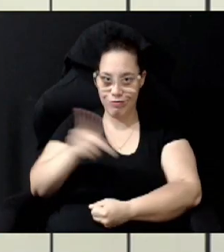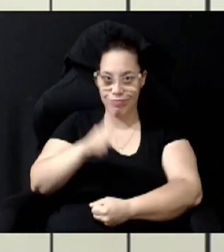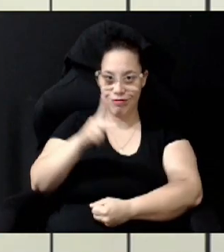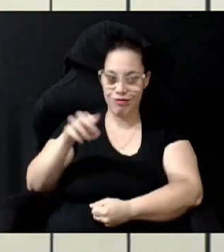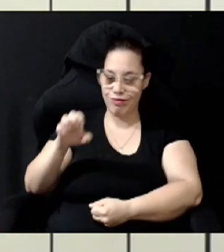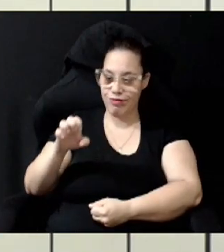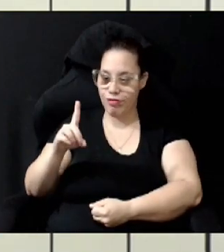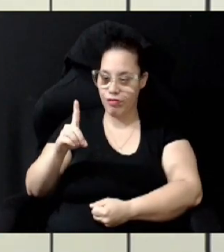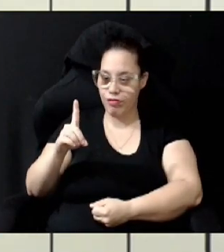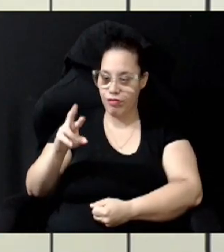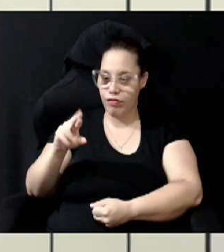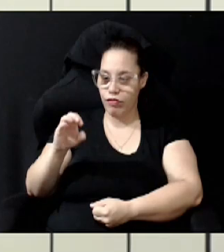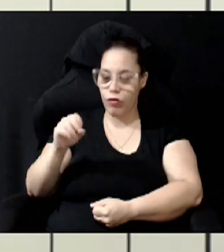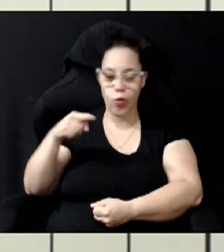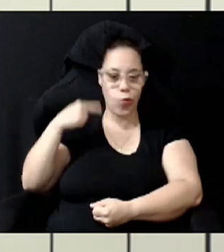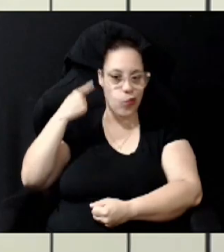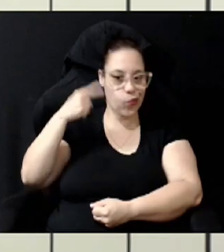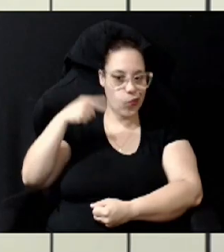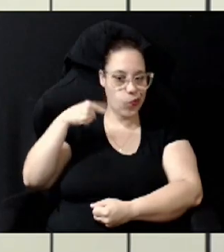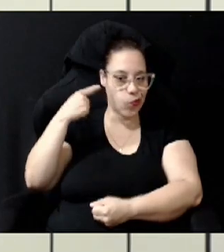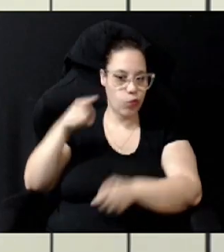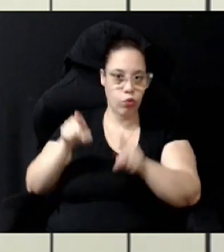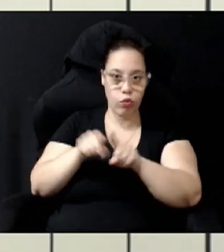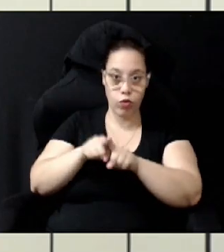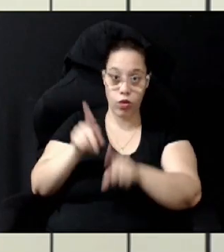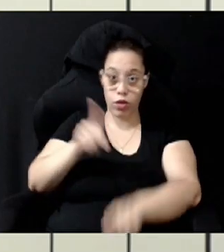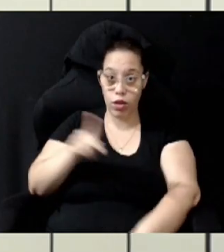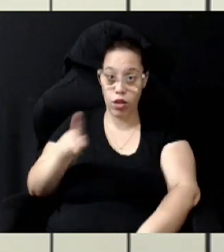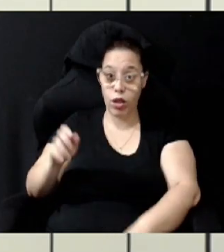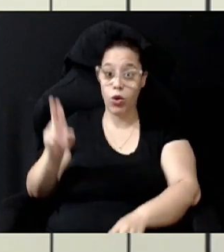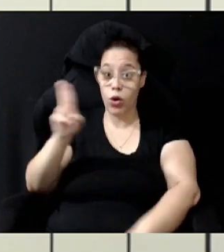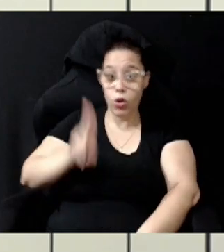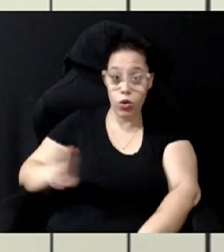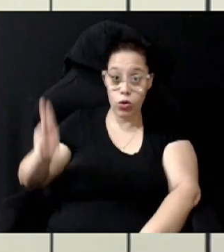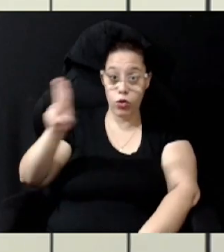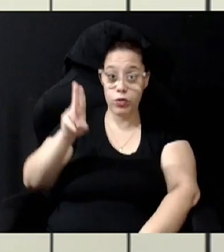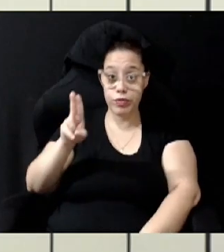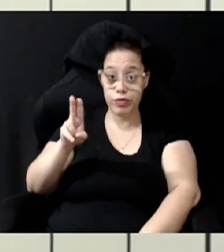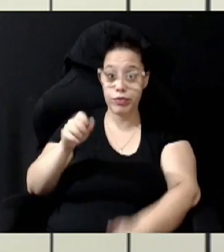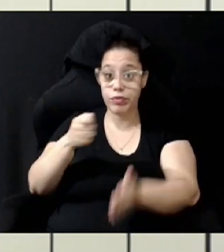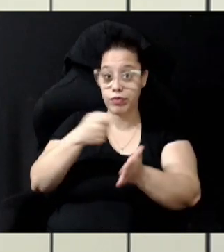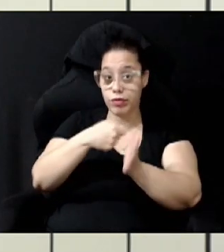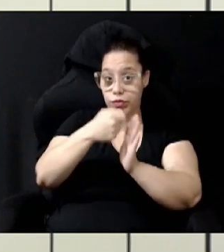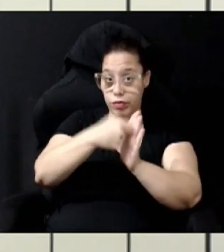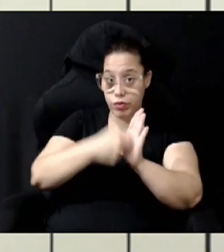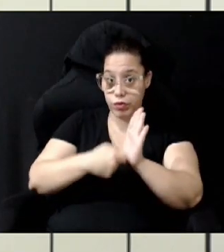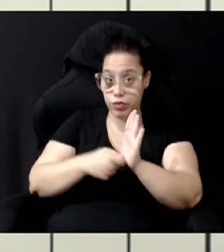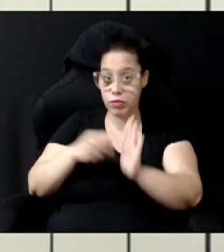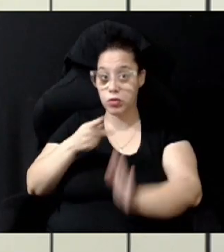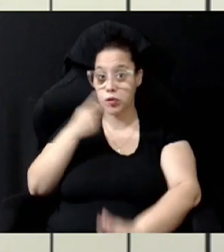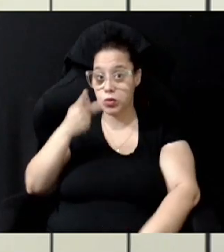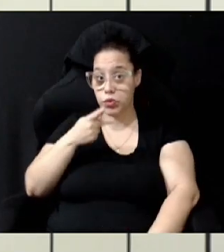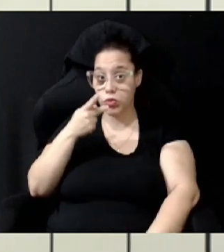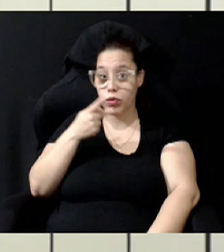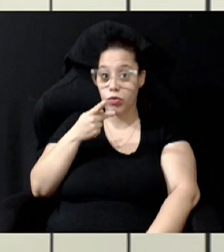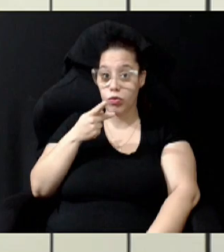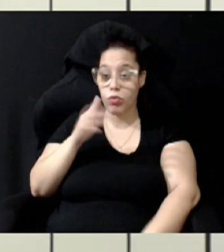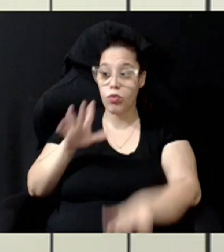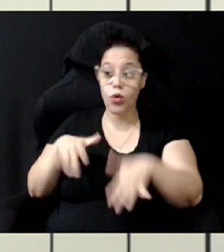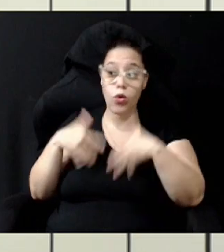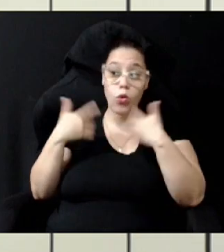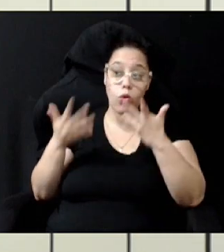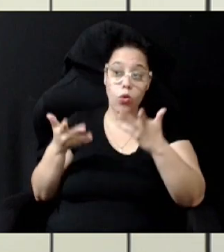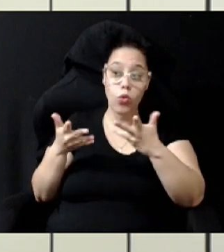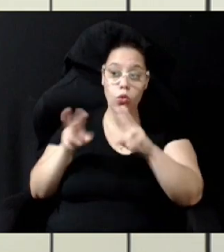de advogado, também é professor universitário. Em um de seus artigos, o senhor diz que quando o assunto